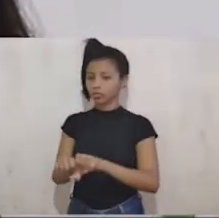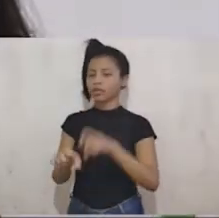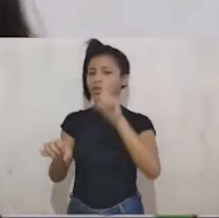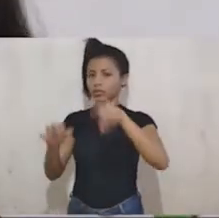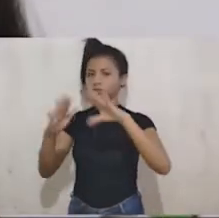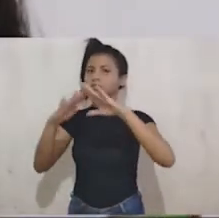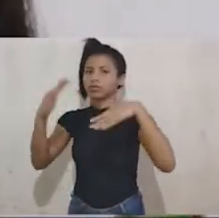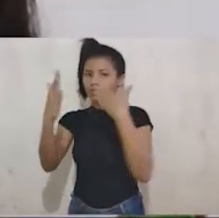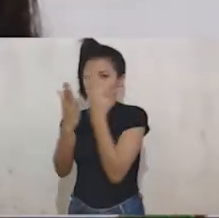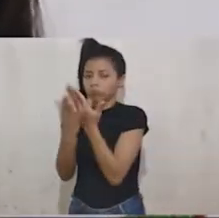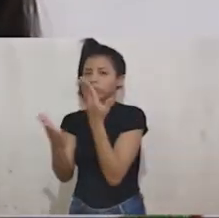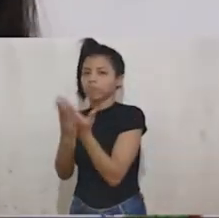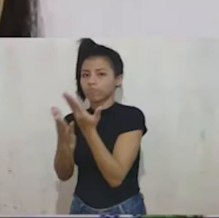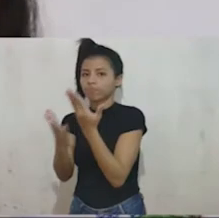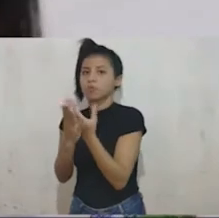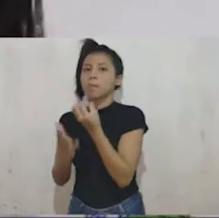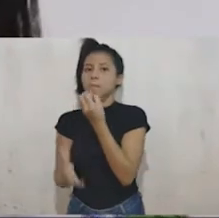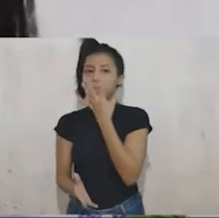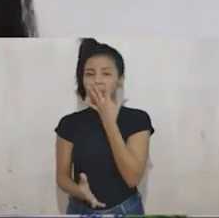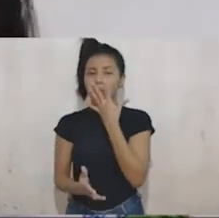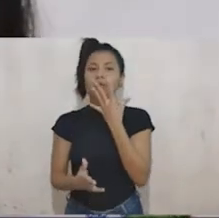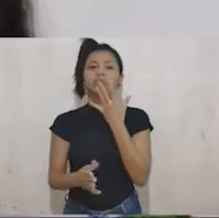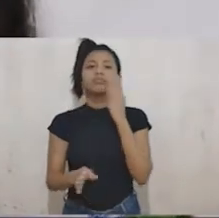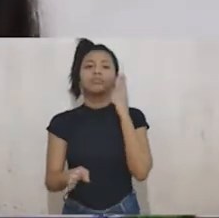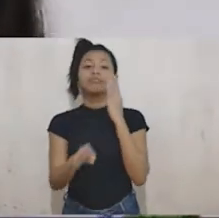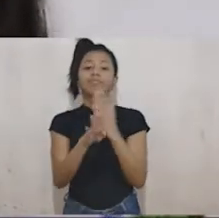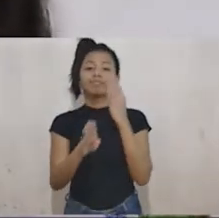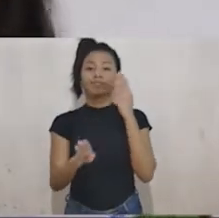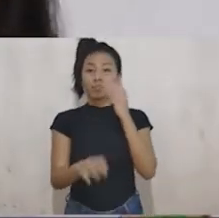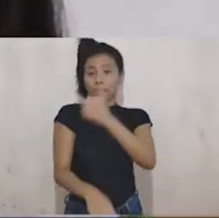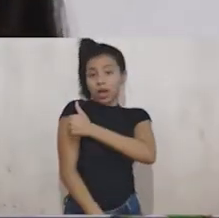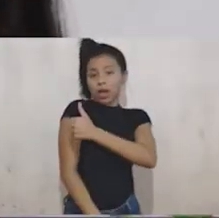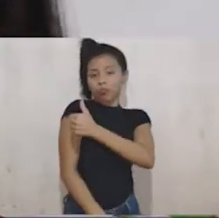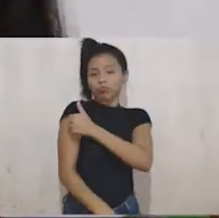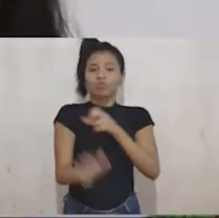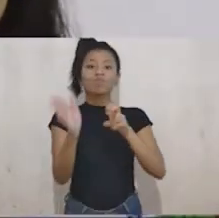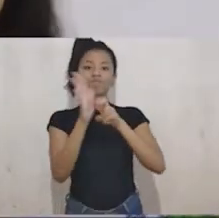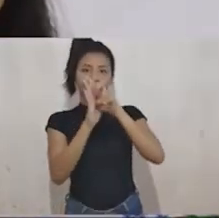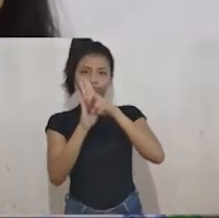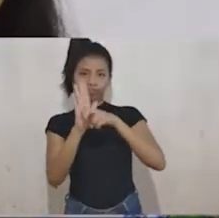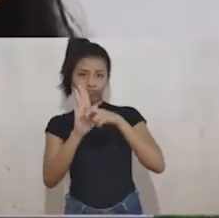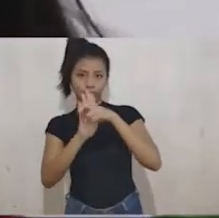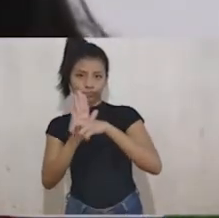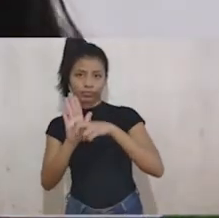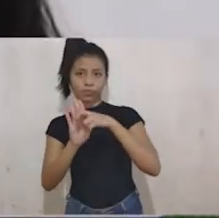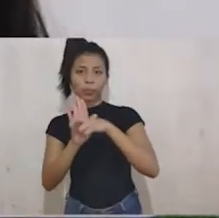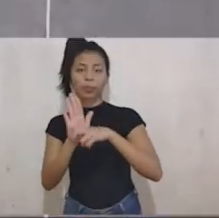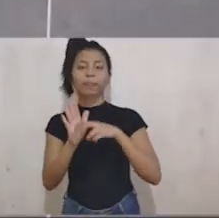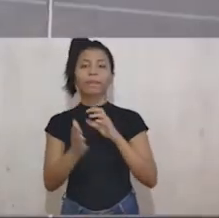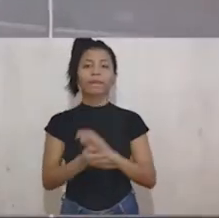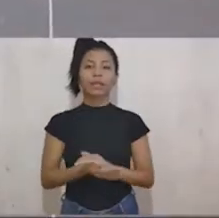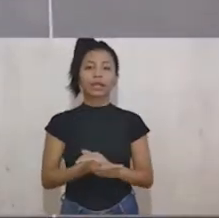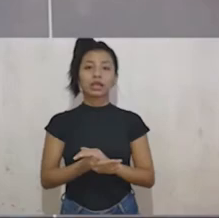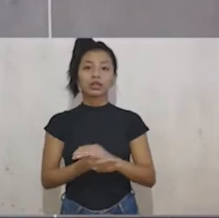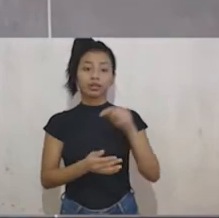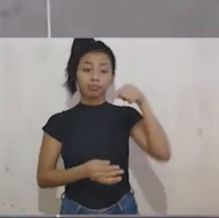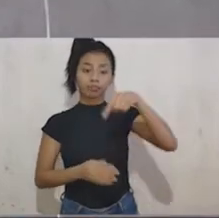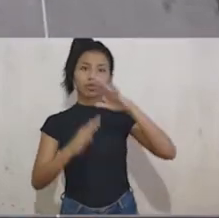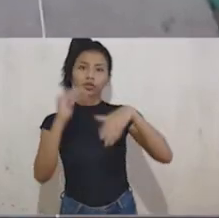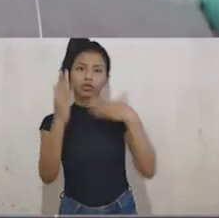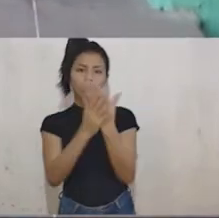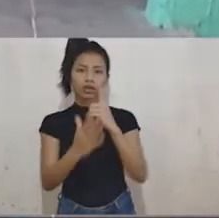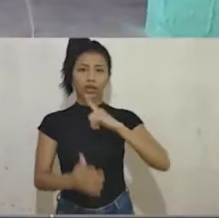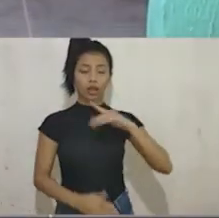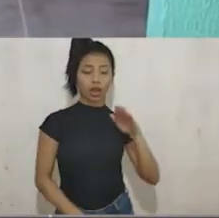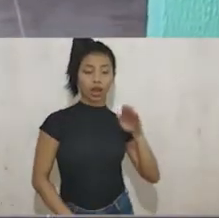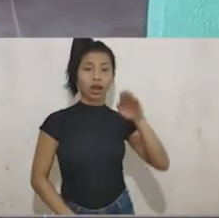significante, tendo em vista que nós temos alunos com deficiência e a nossa escola ela é bem estruturada, nós temos rampa de